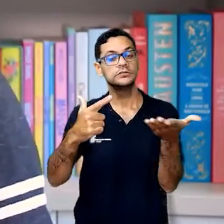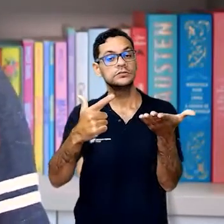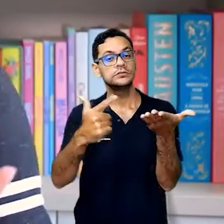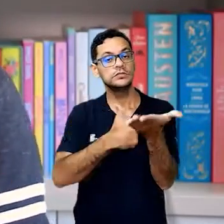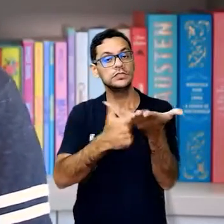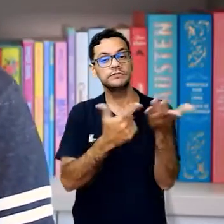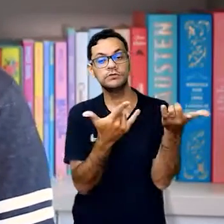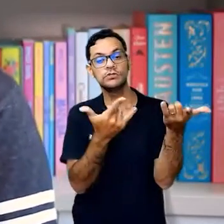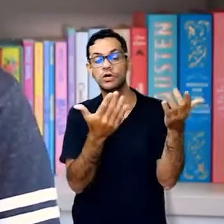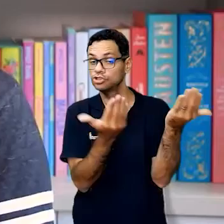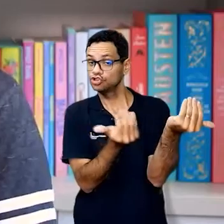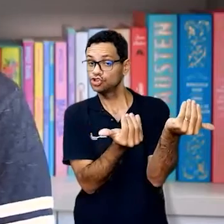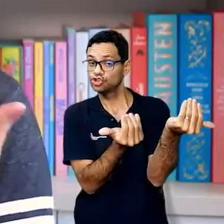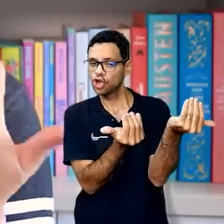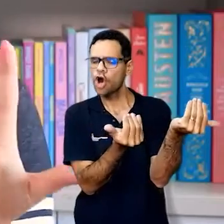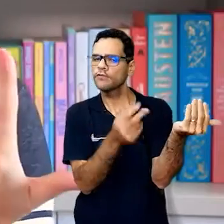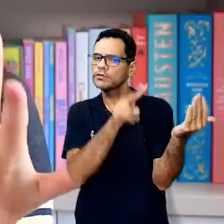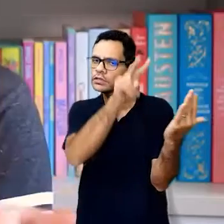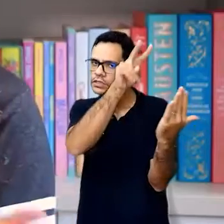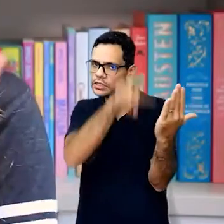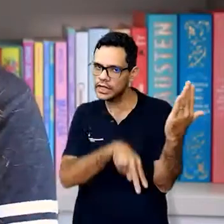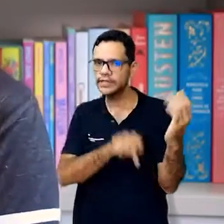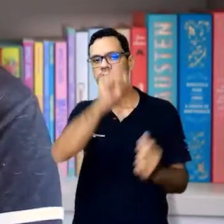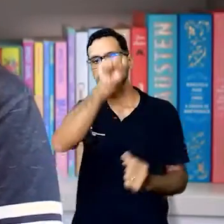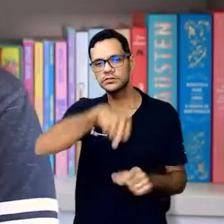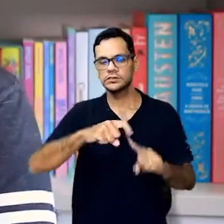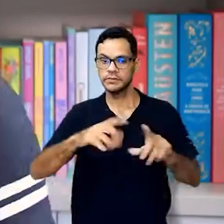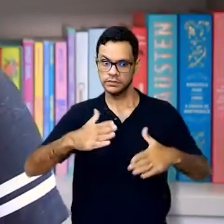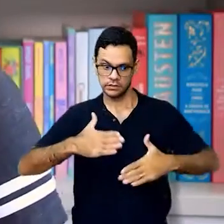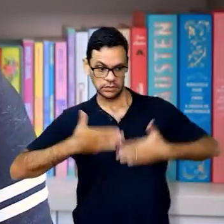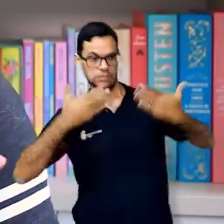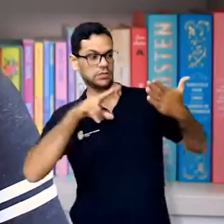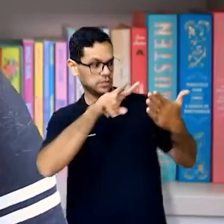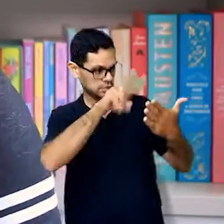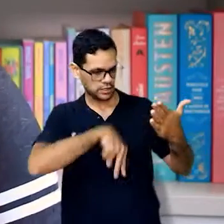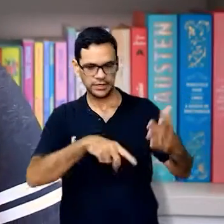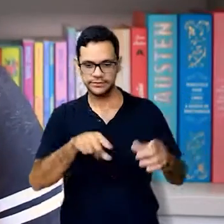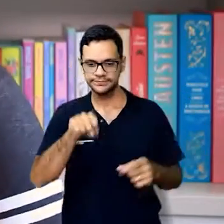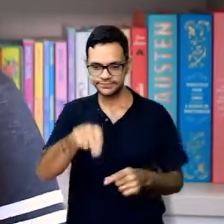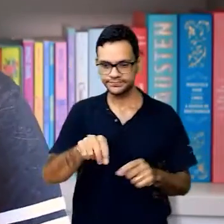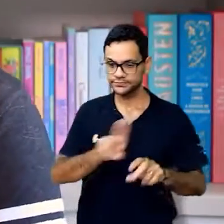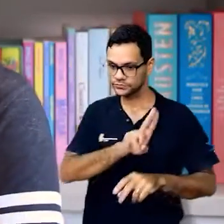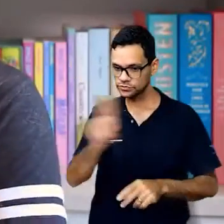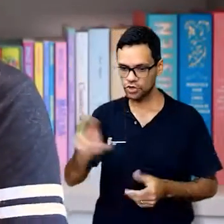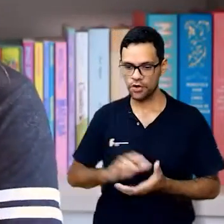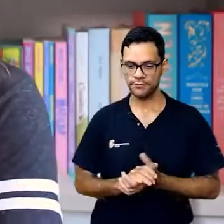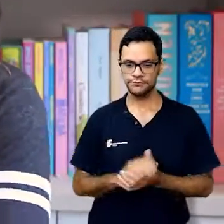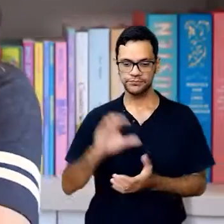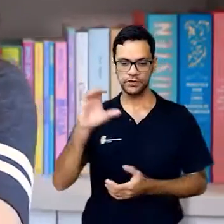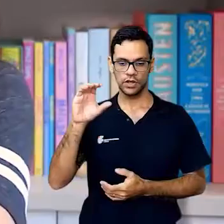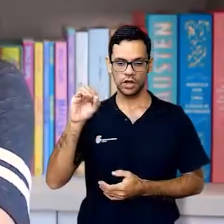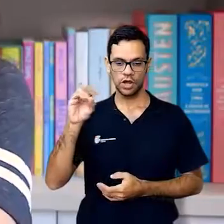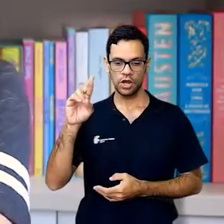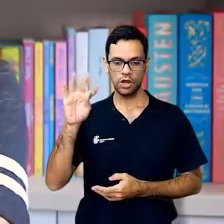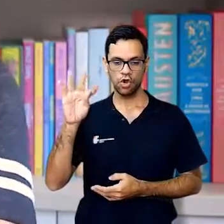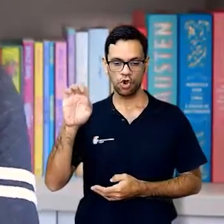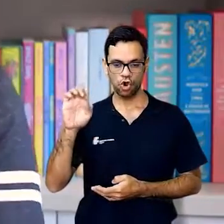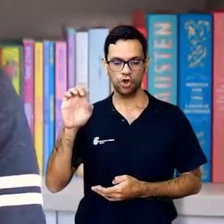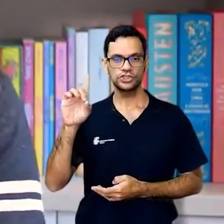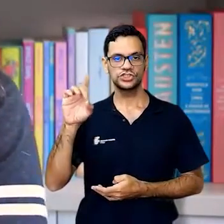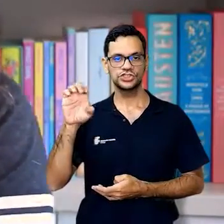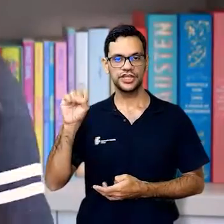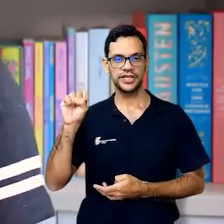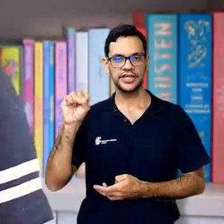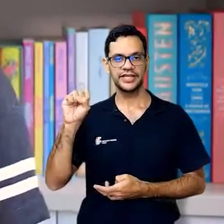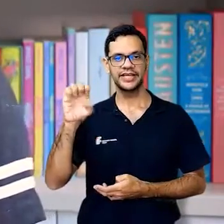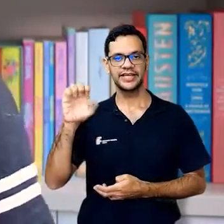Mas literatura jovem é o tipo de literatura que eu leio pouco, mas leio. E algumas me surpreendem muito, muito, muito, como foi o caso de Corte de Espinhos